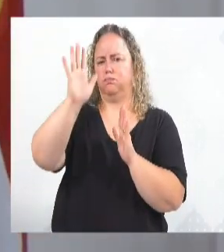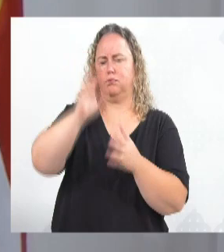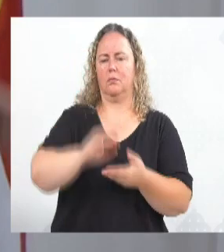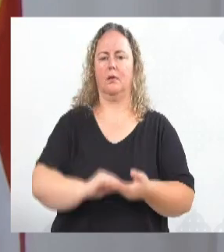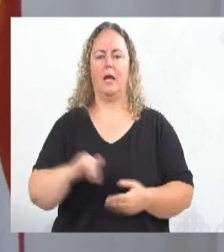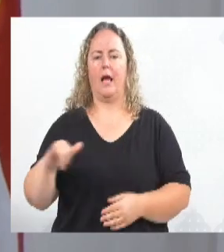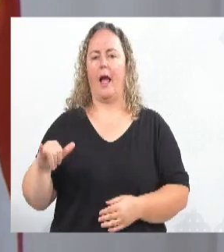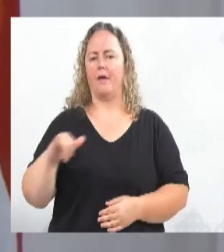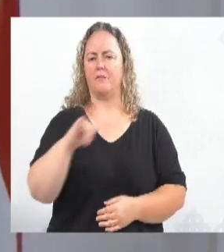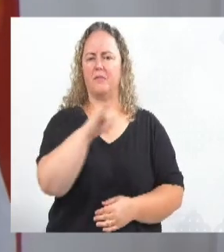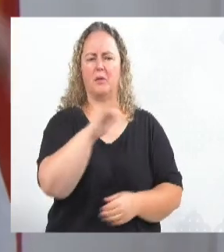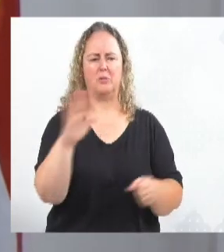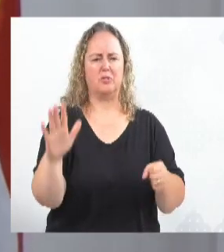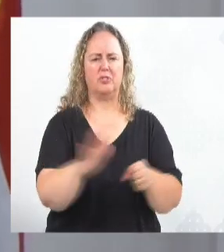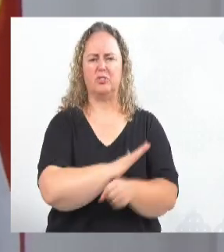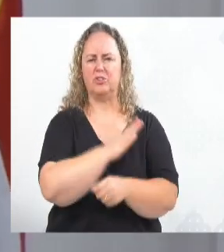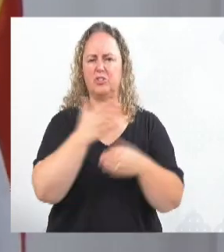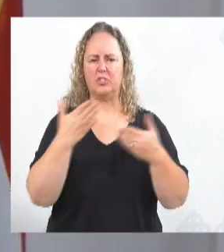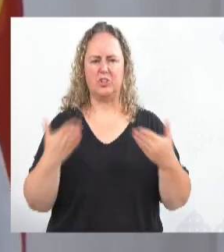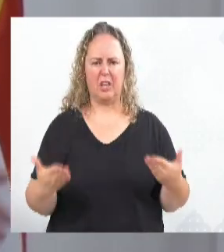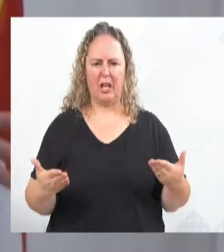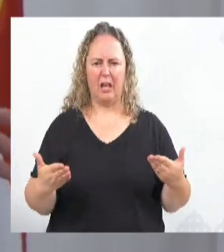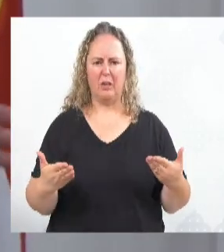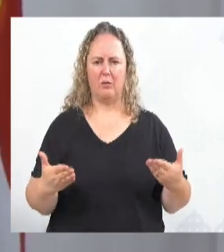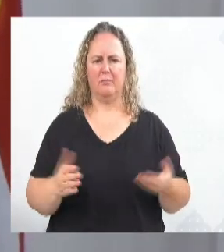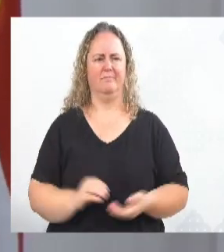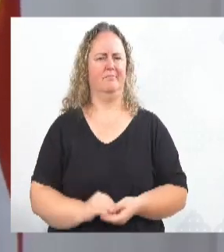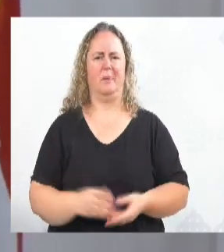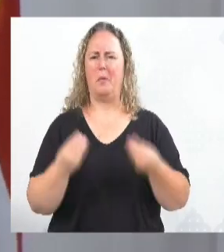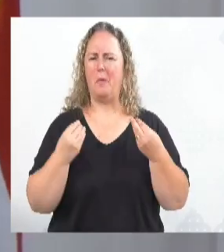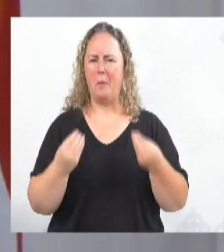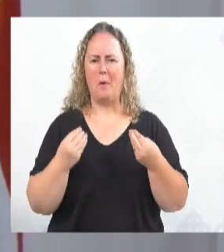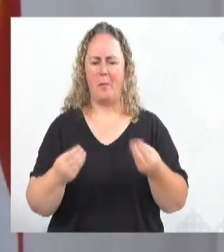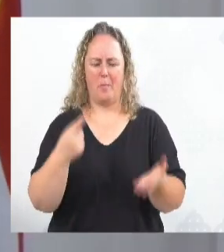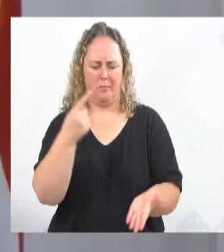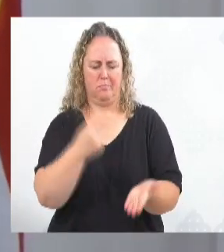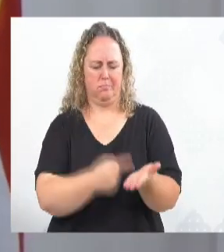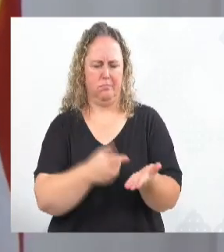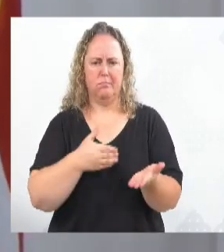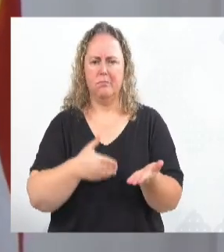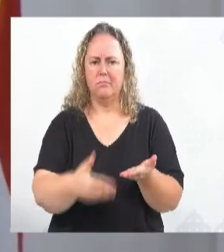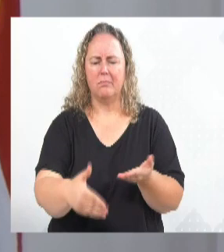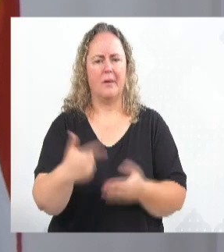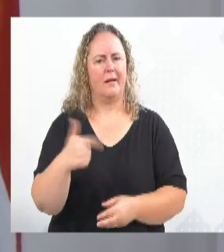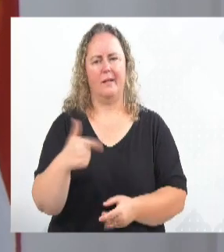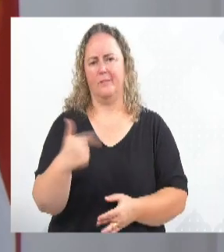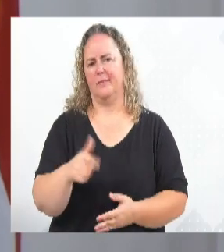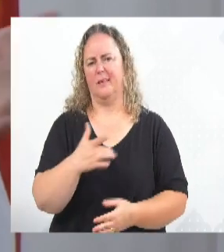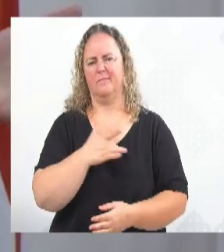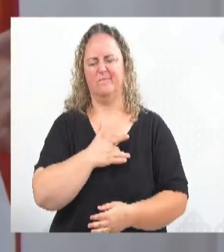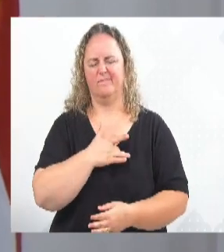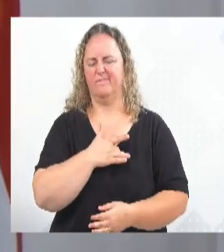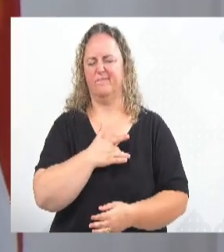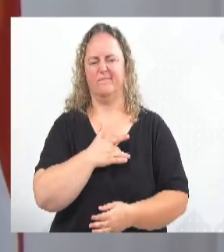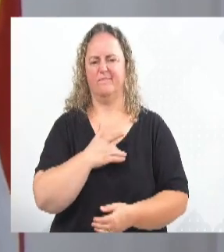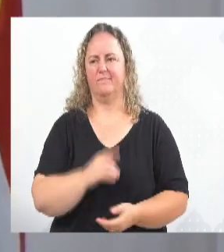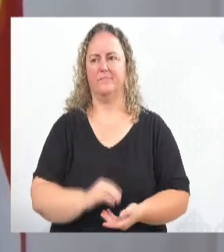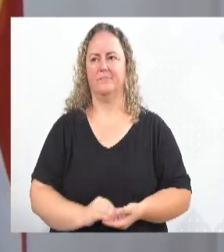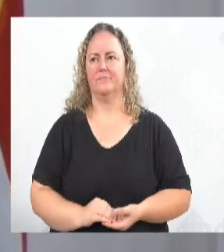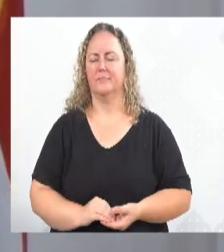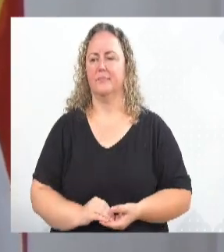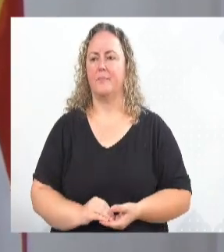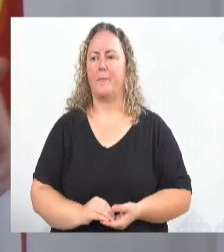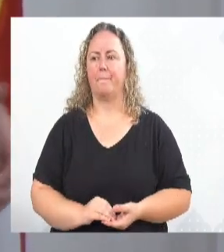avião jumbo cheio de gente e outros padrinhos políticos. Não existe compromisso de longo prazo com a nossa população. Isso é lastimável. E para não deixar de tocar